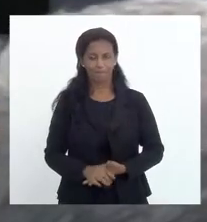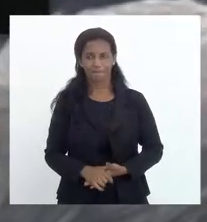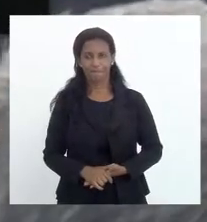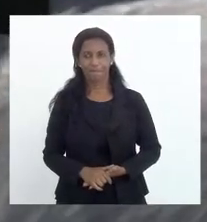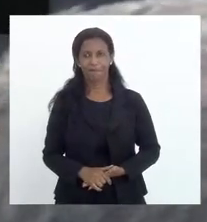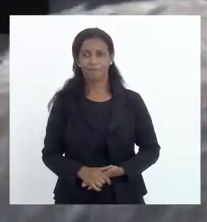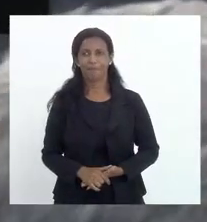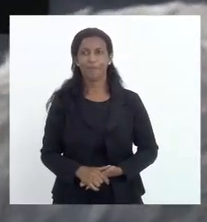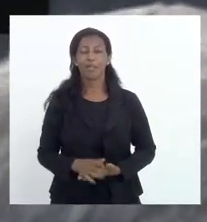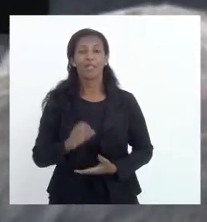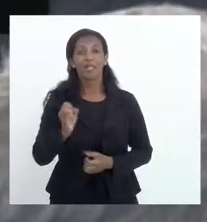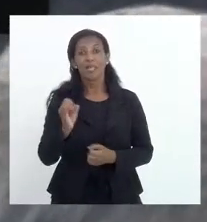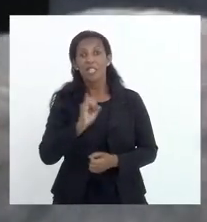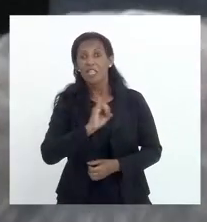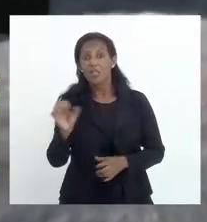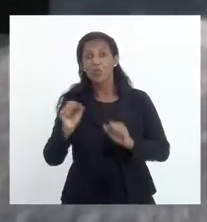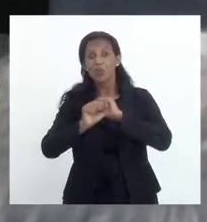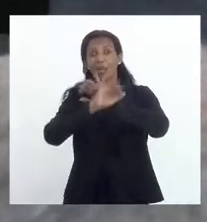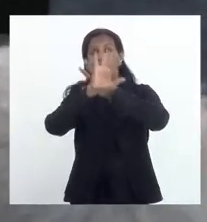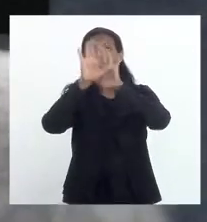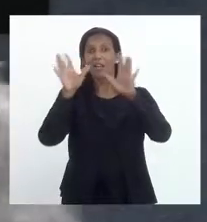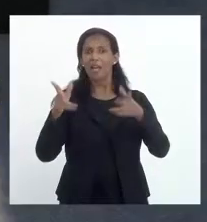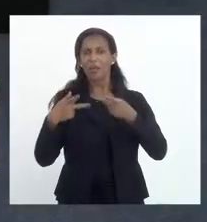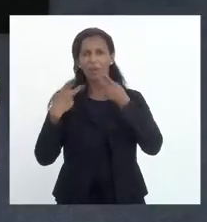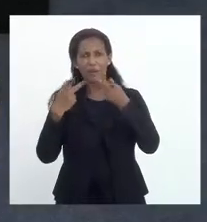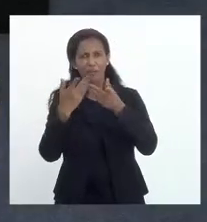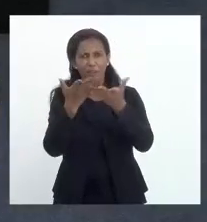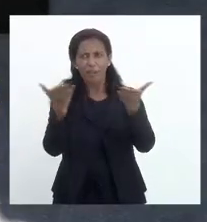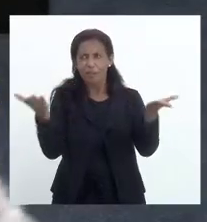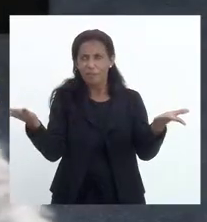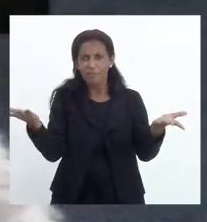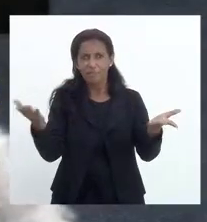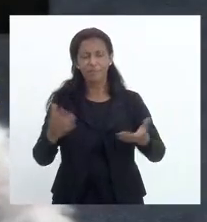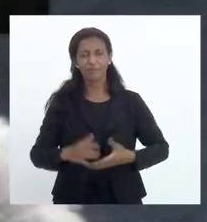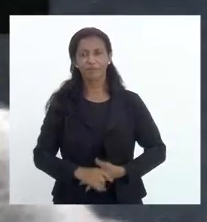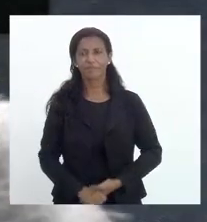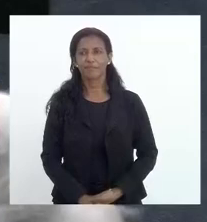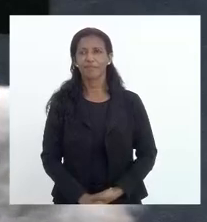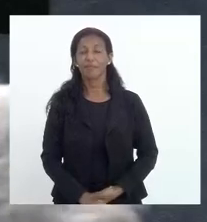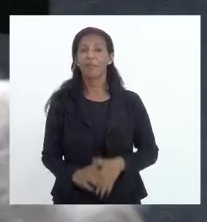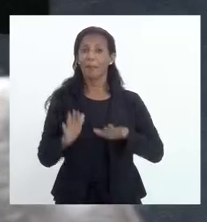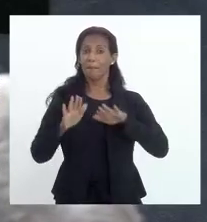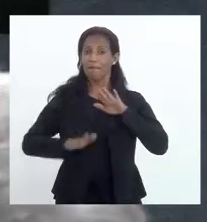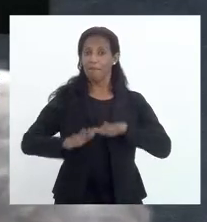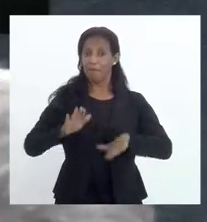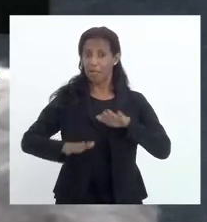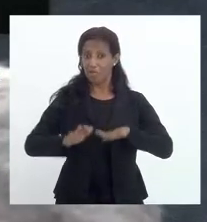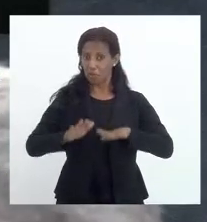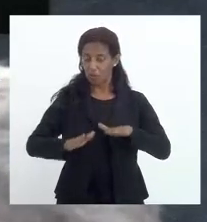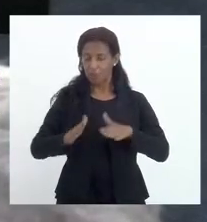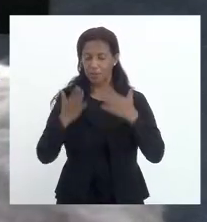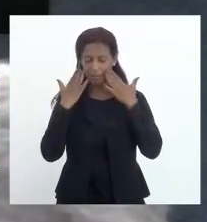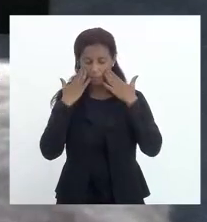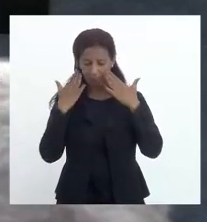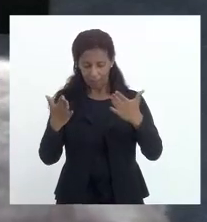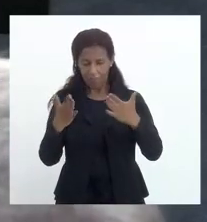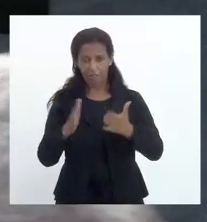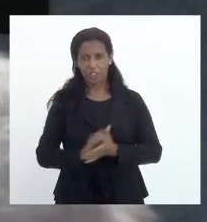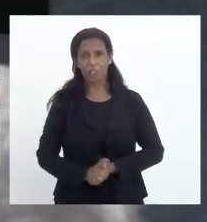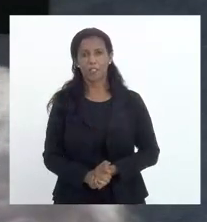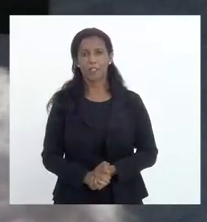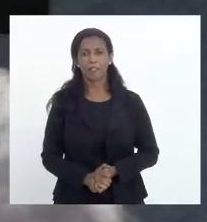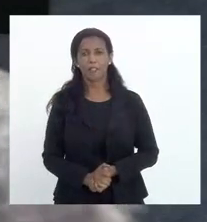fato. Isso está muito claro, inclusive, na fala dos secretários aqui. Mesmo assim, mesmo manifestando um repúdio a